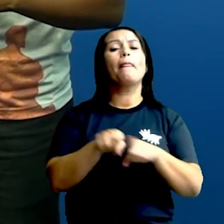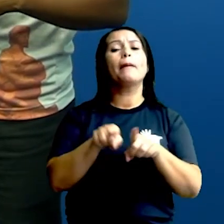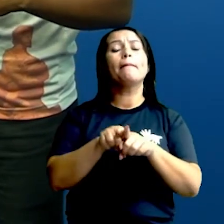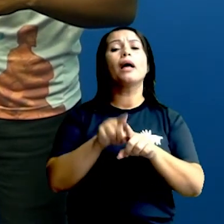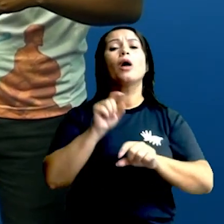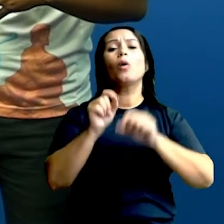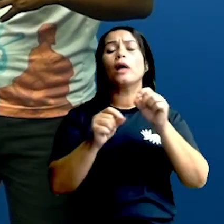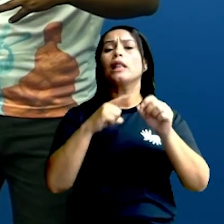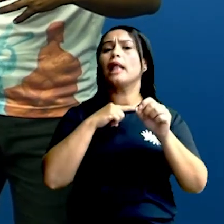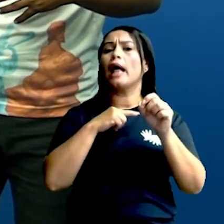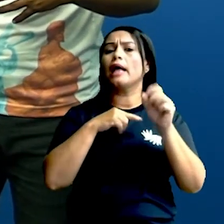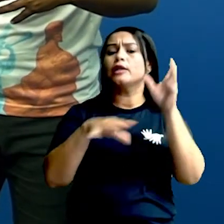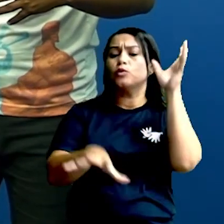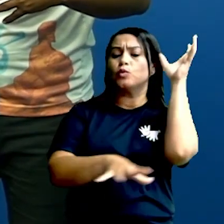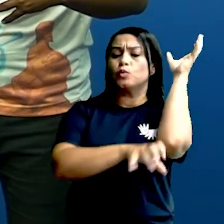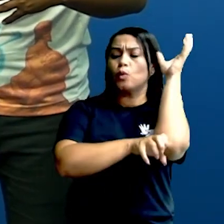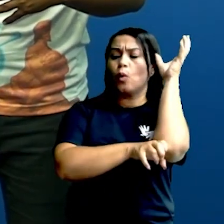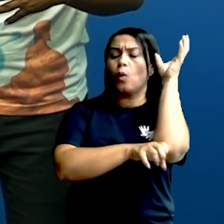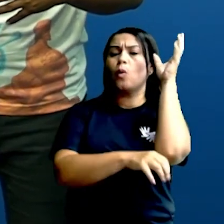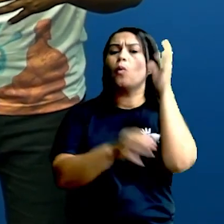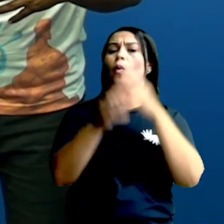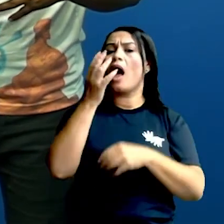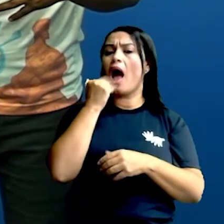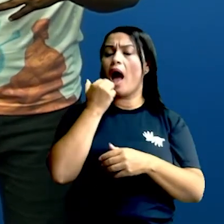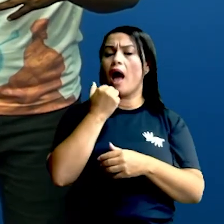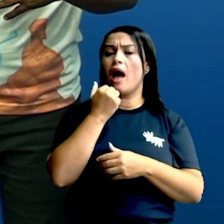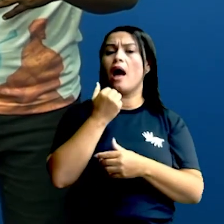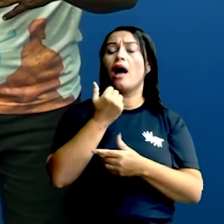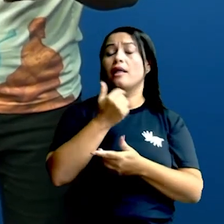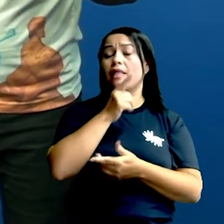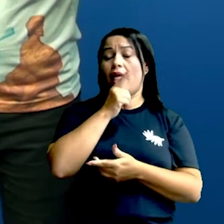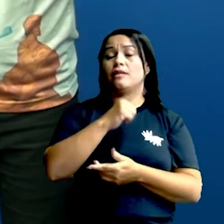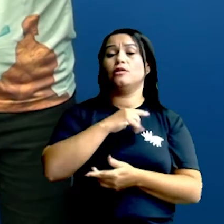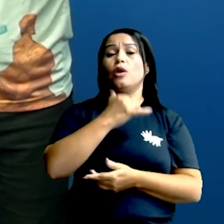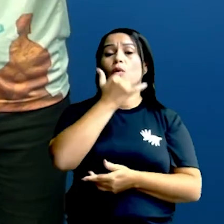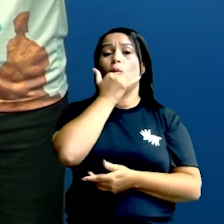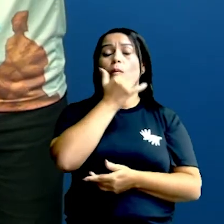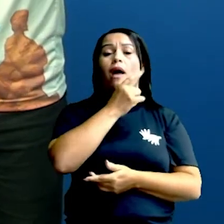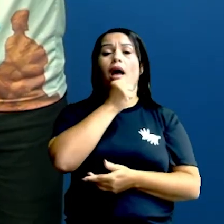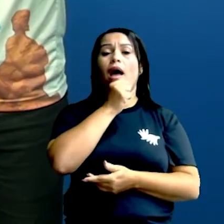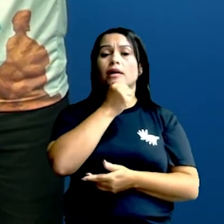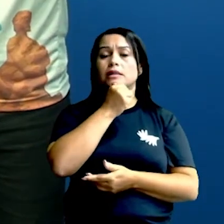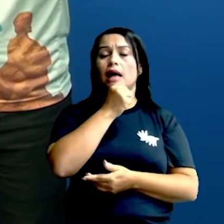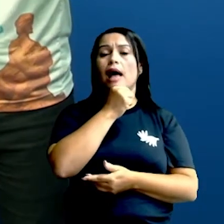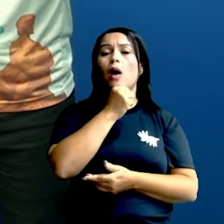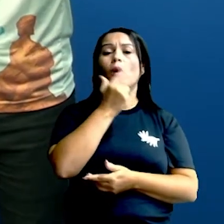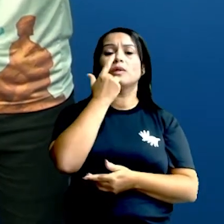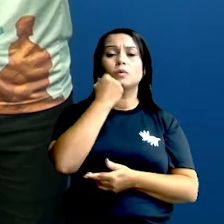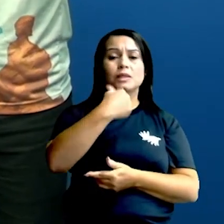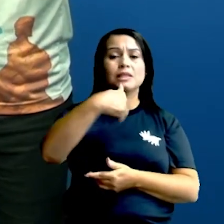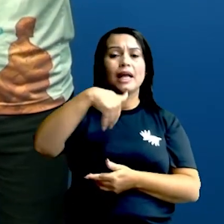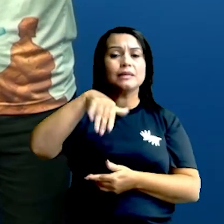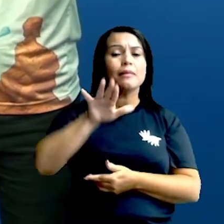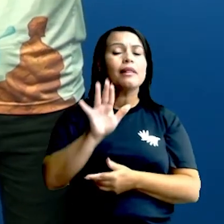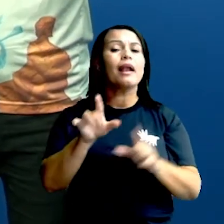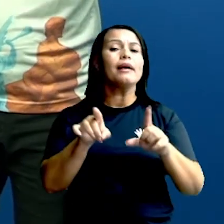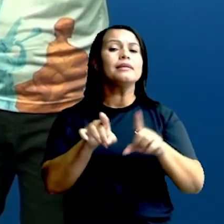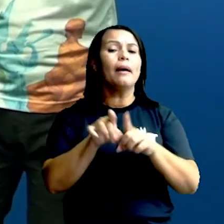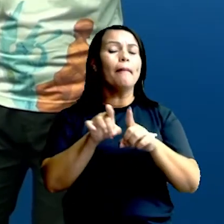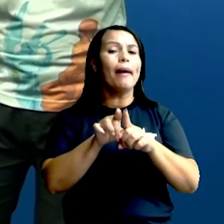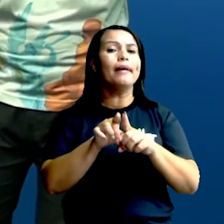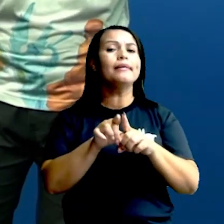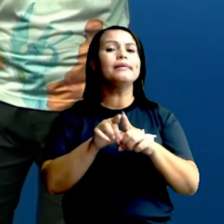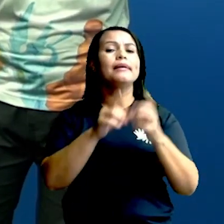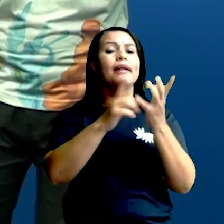do solo são tiradas água e sais minerais pela seiva bruta, e pelas folhas, pela seiva elaborada,